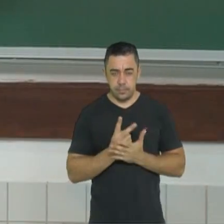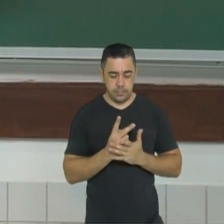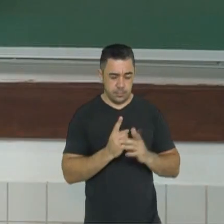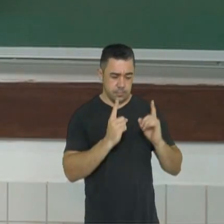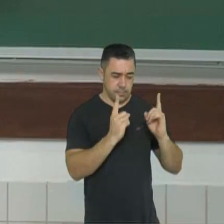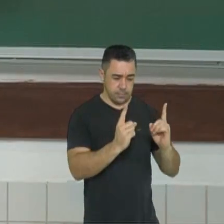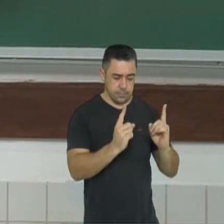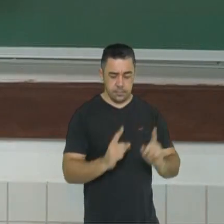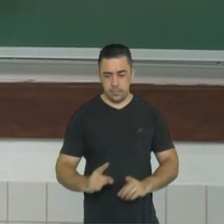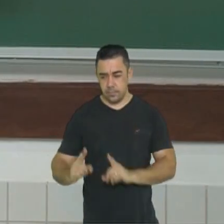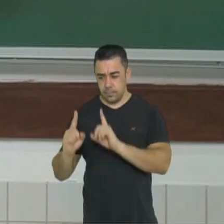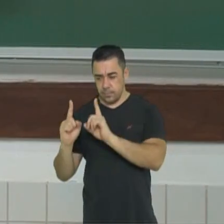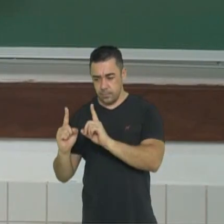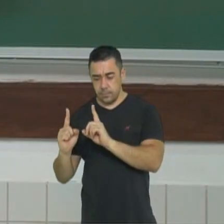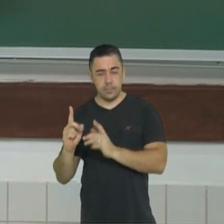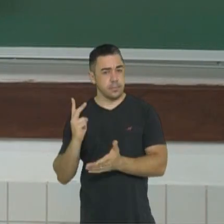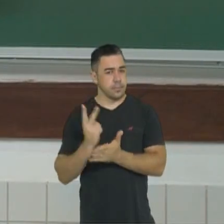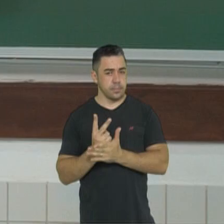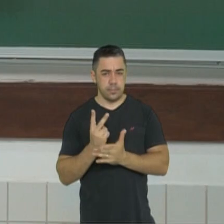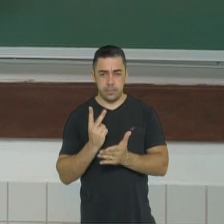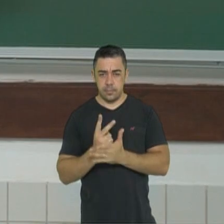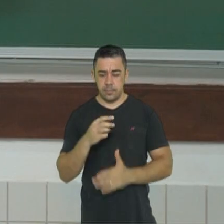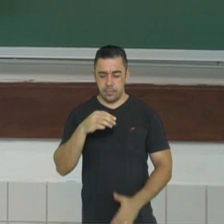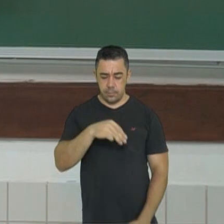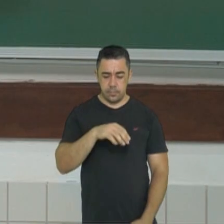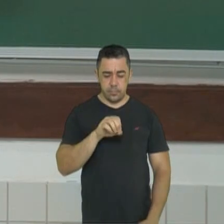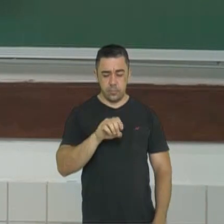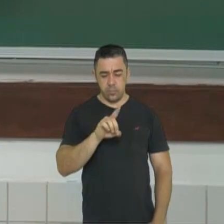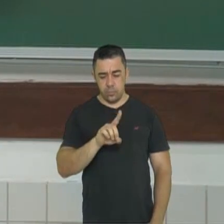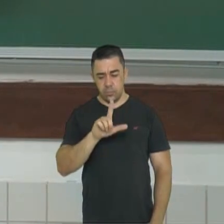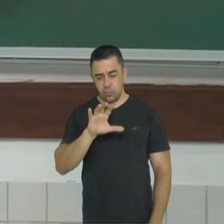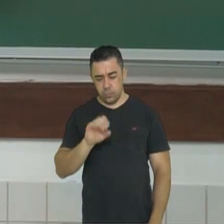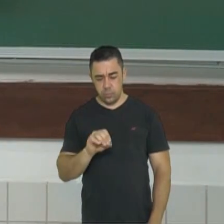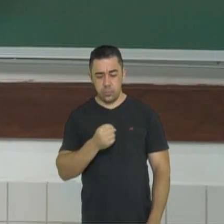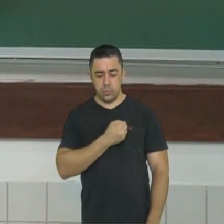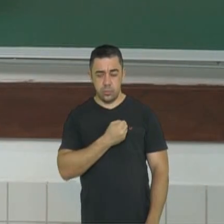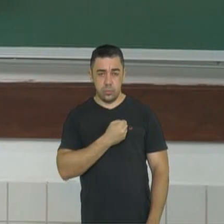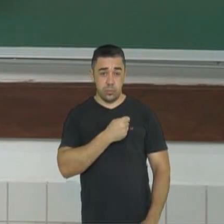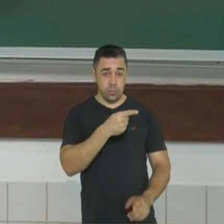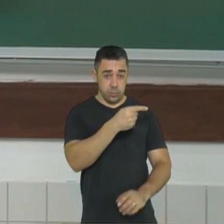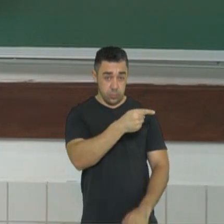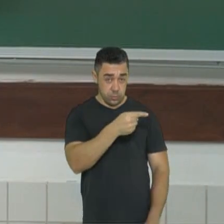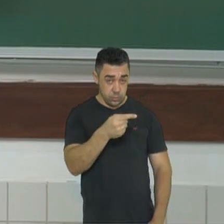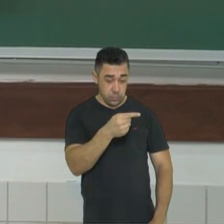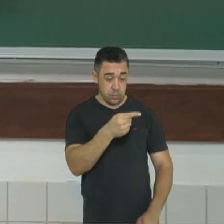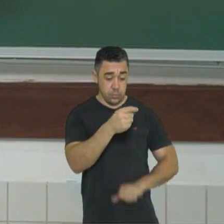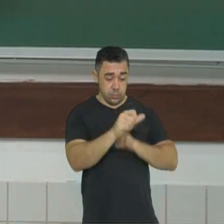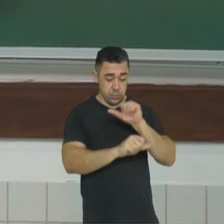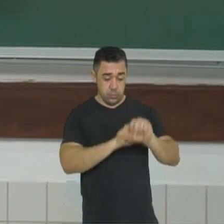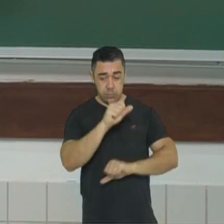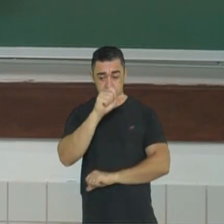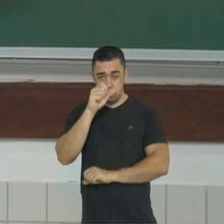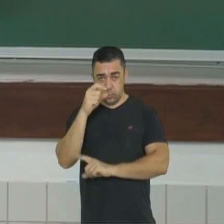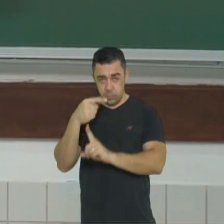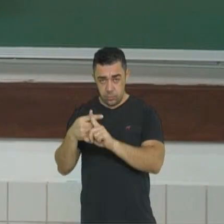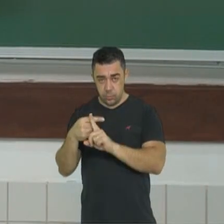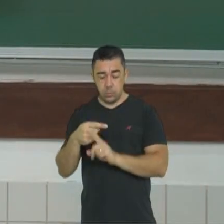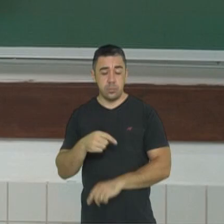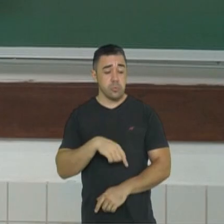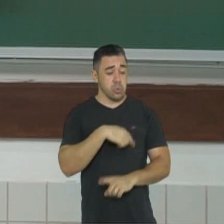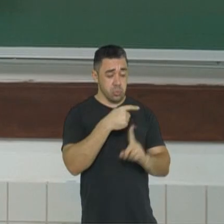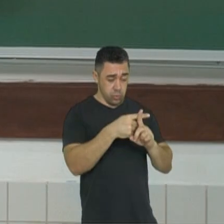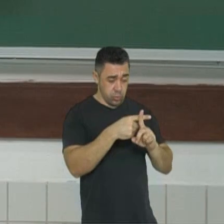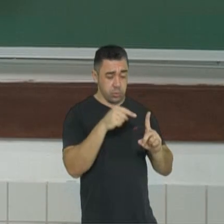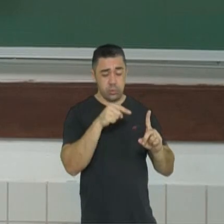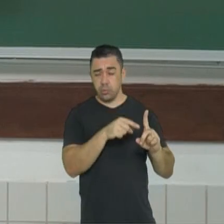sempre vai ser repetindo módulo do número negativo fica um número positivo mas é assim e o modo positivo